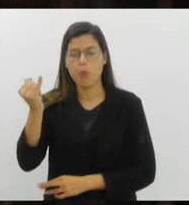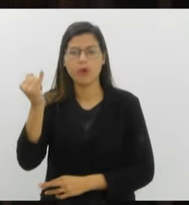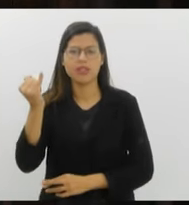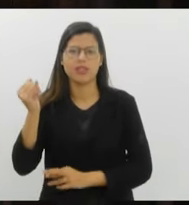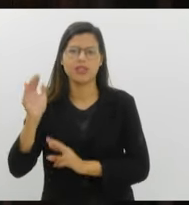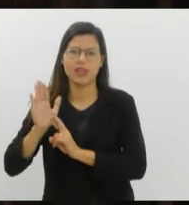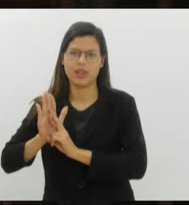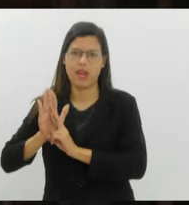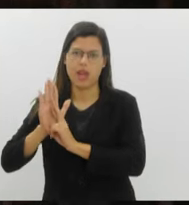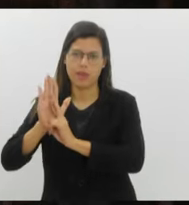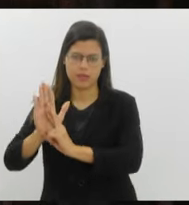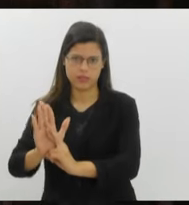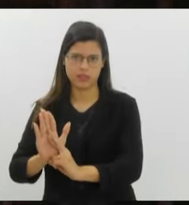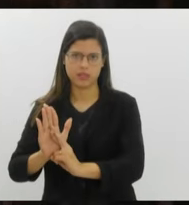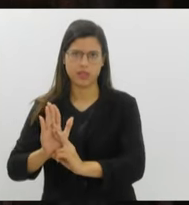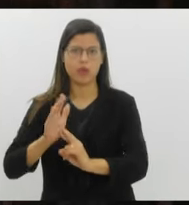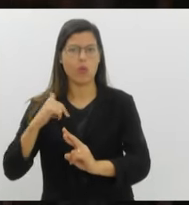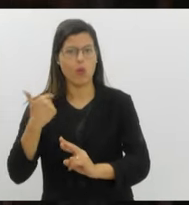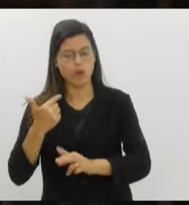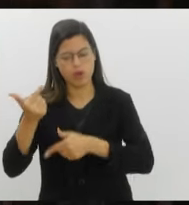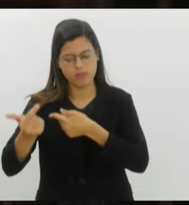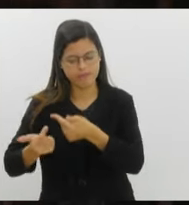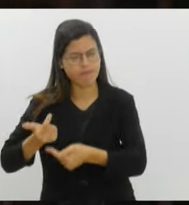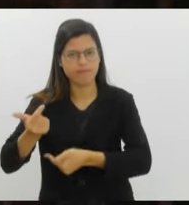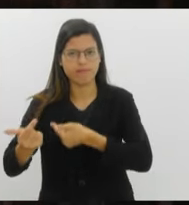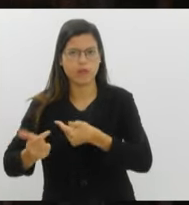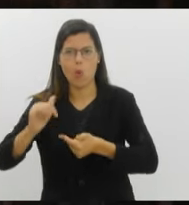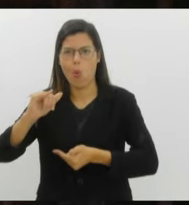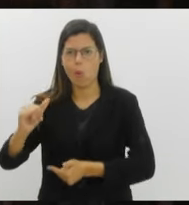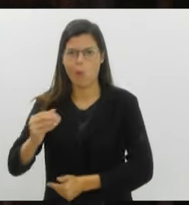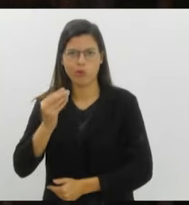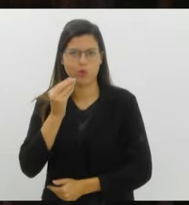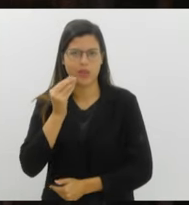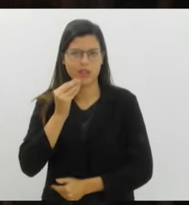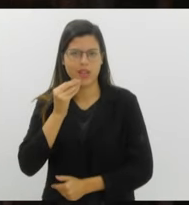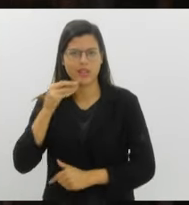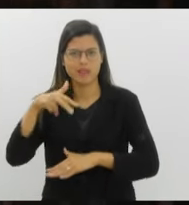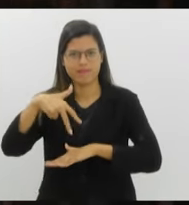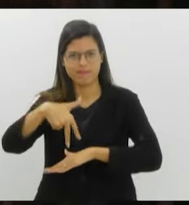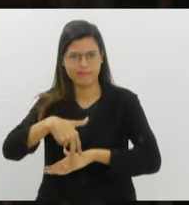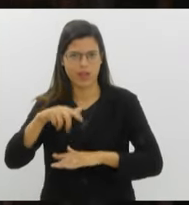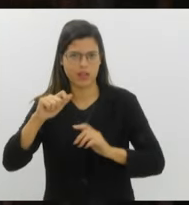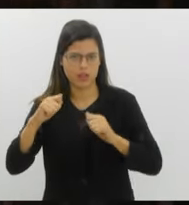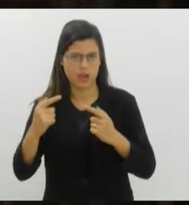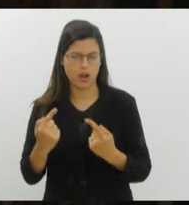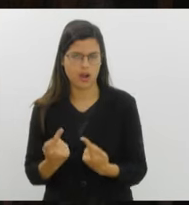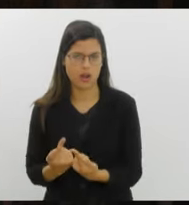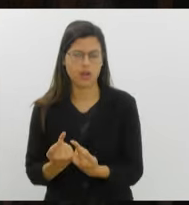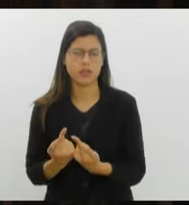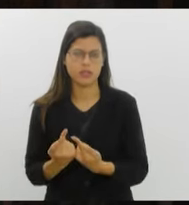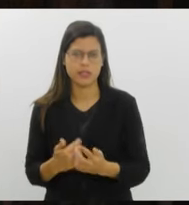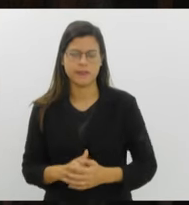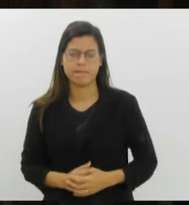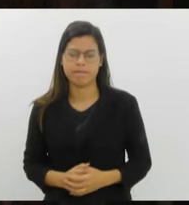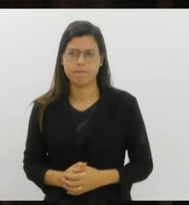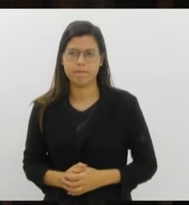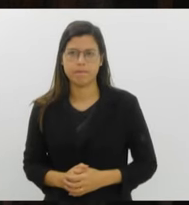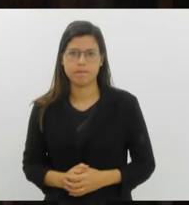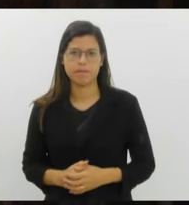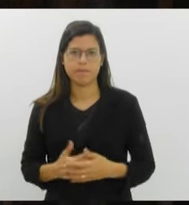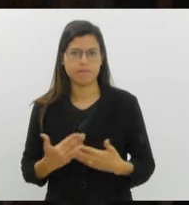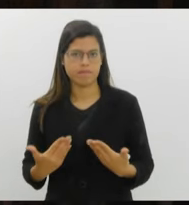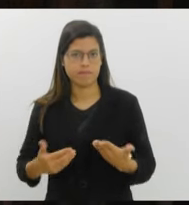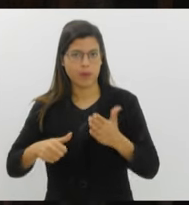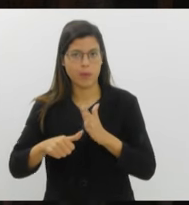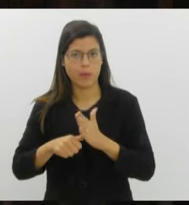com a nossa atuação, com a nossa oportunidade de estar aqui nessa casa. Então, trago aqui,